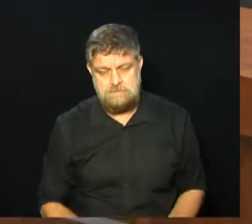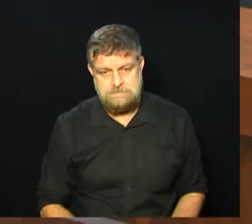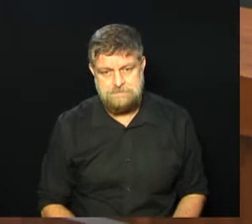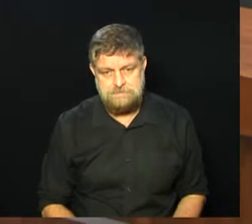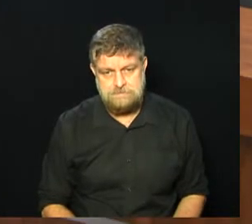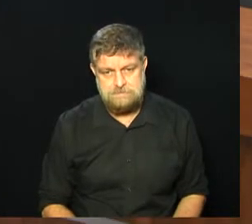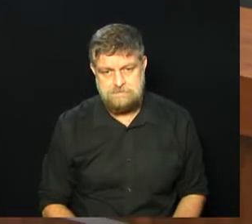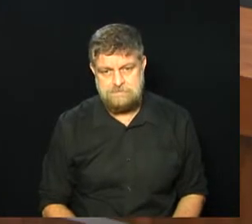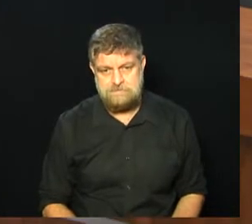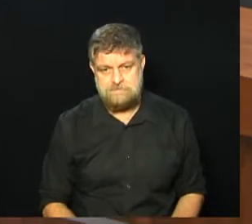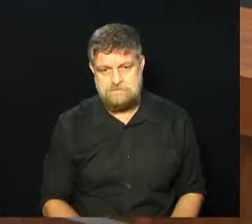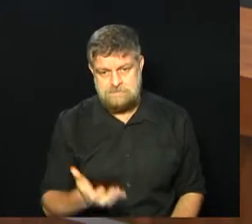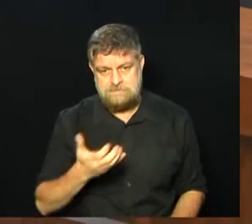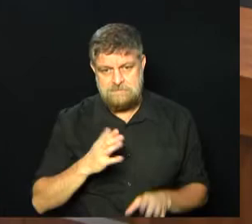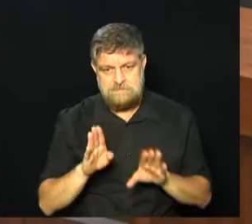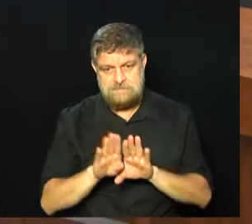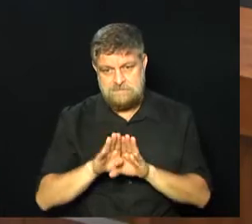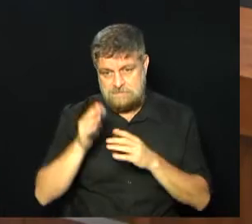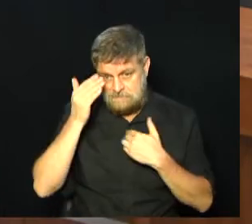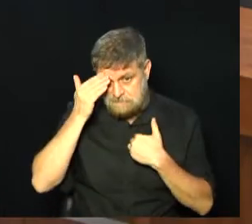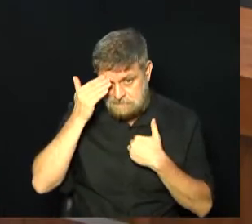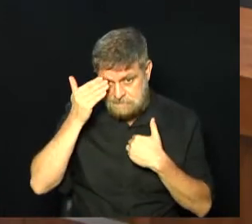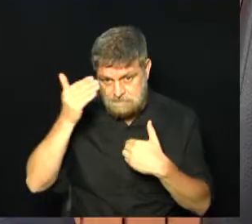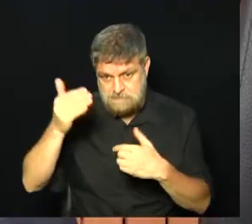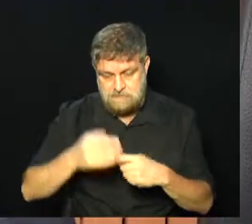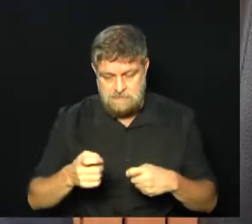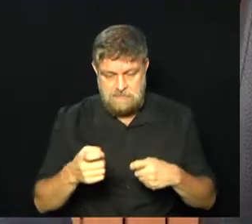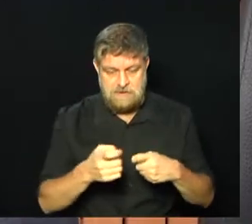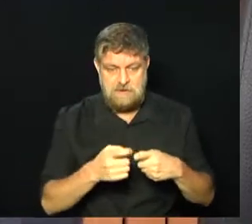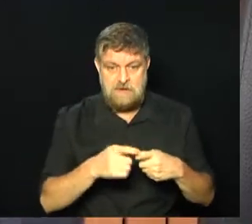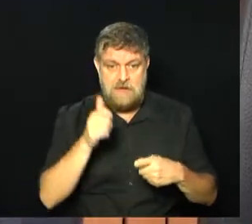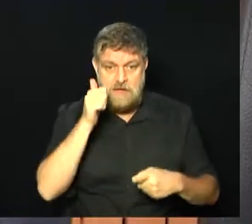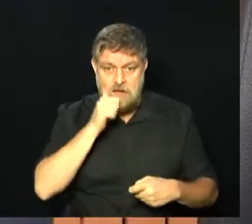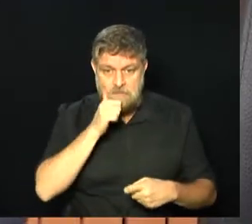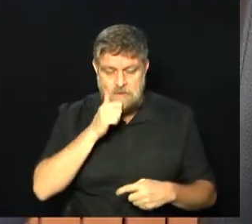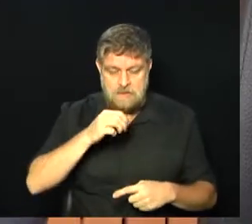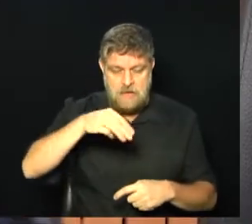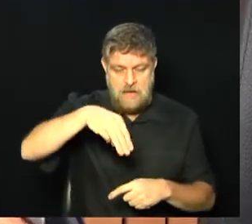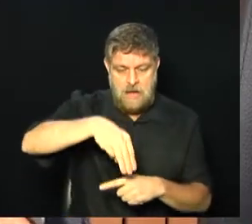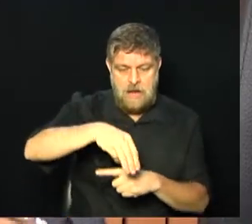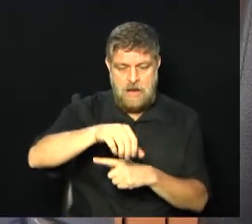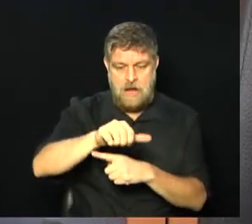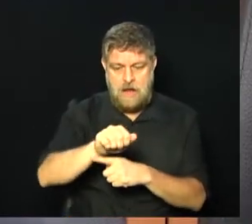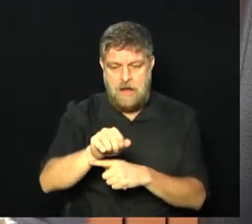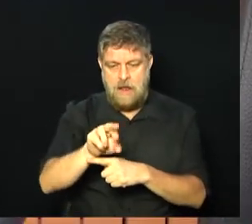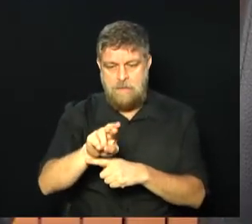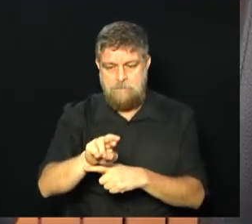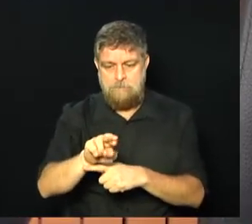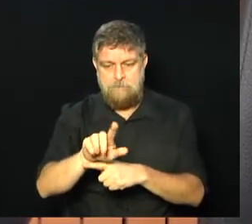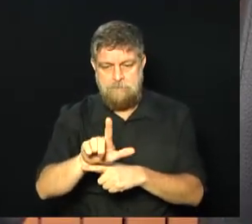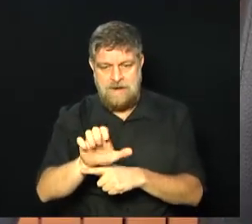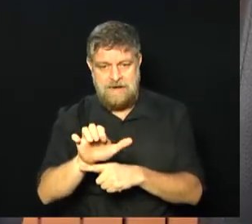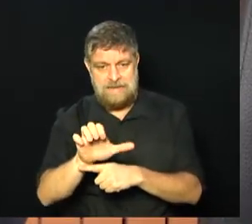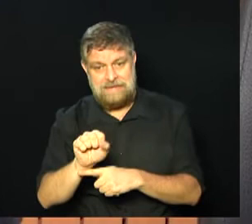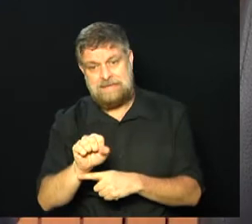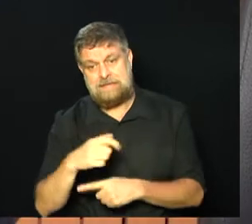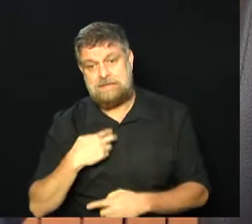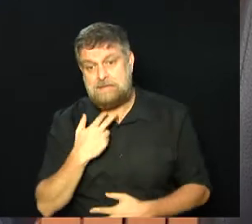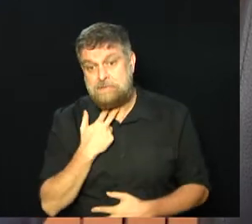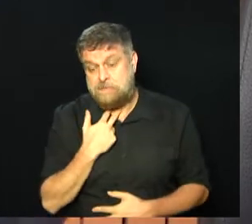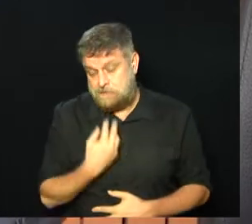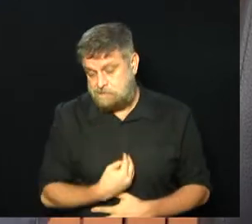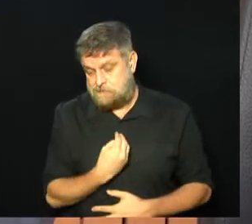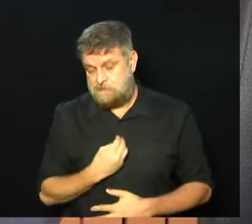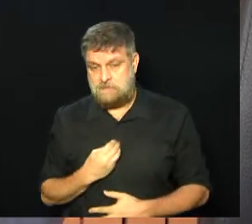Muito bem, deixar aqui também o meu agradecimento à doutora Marlene Oliveira. Não se pôde fazer